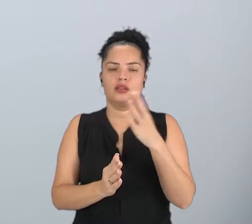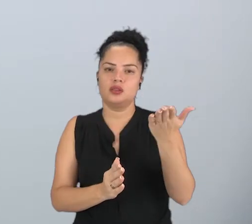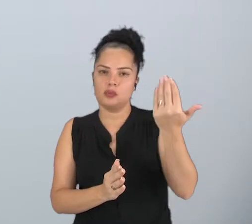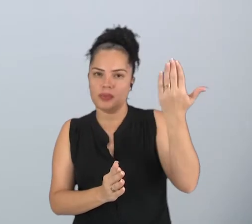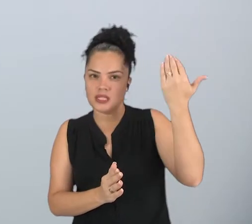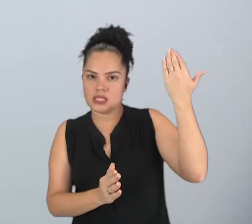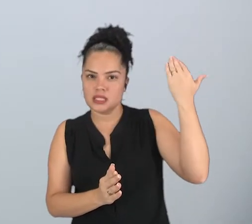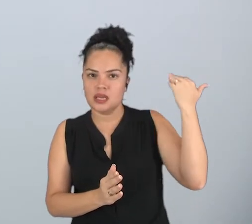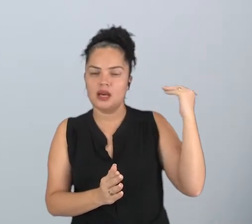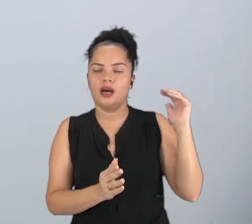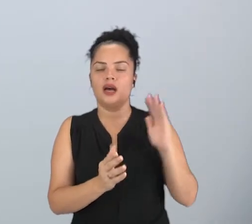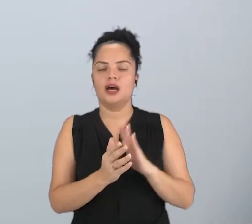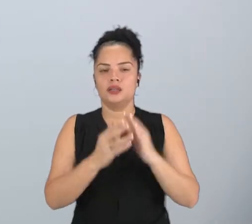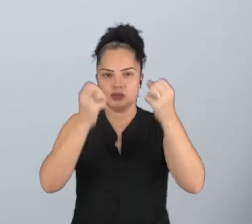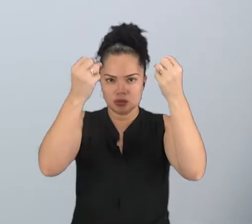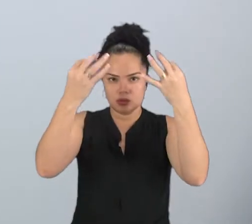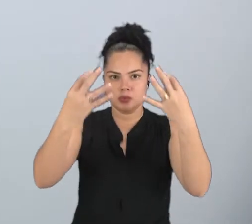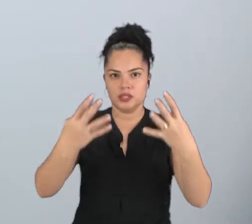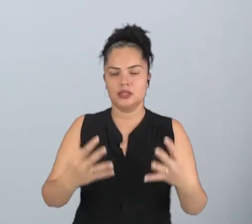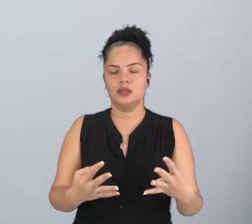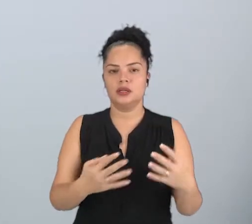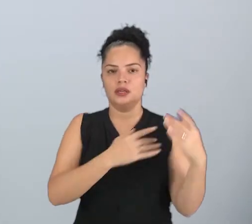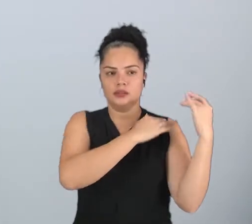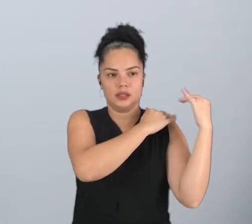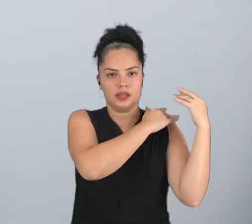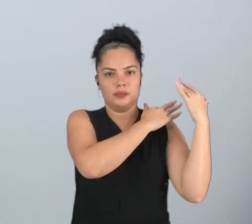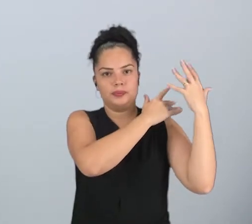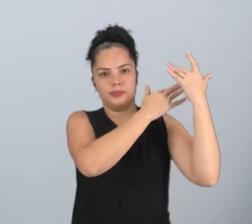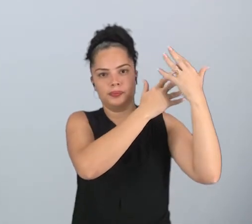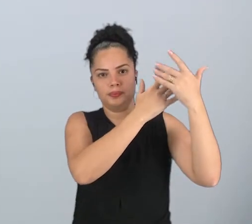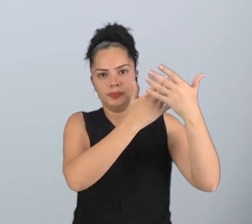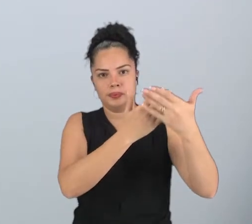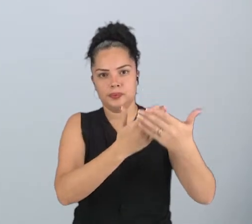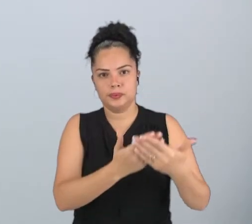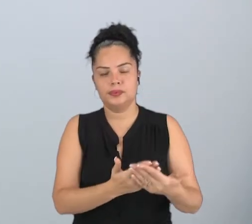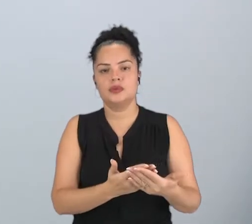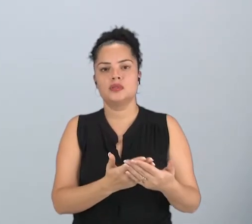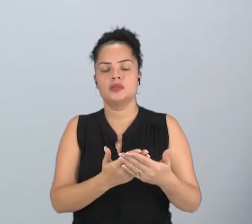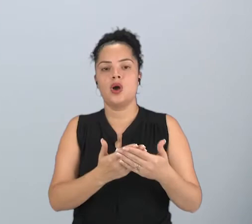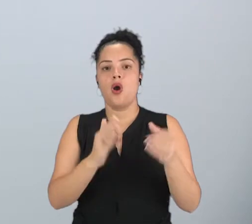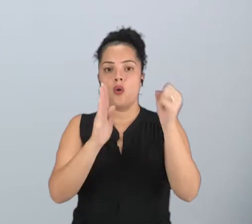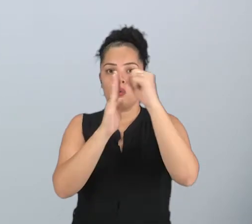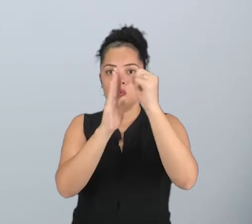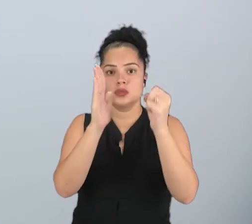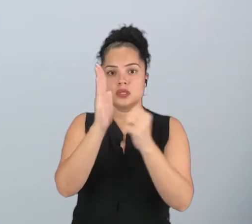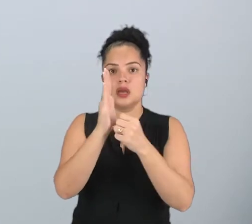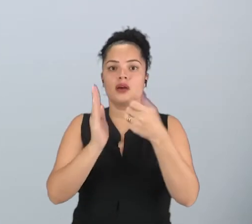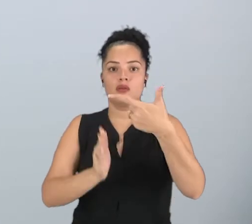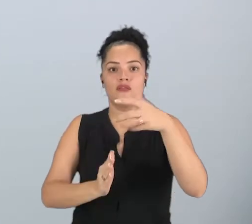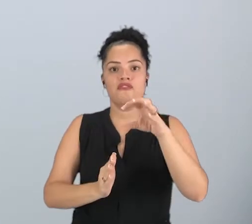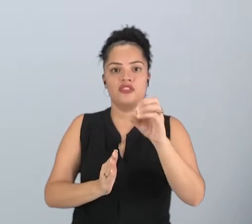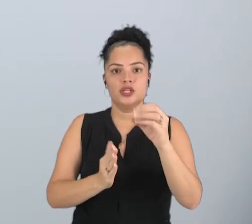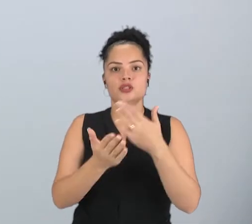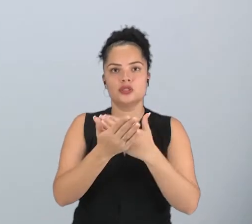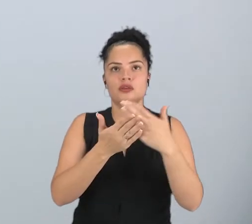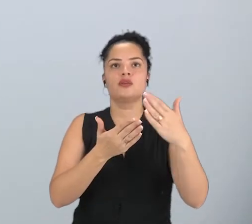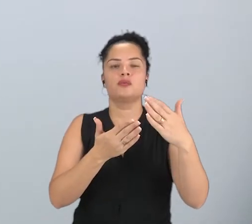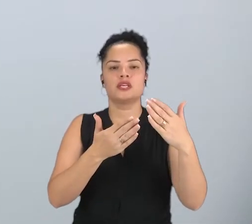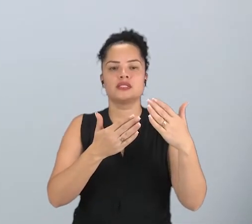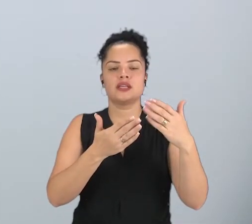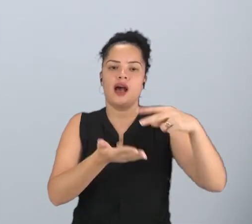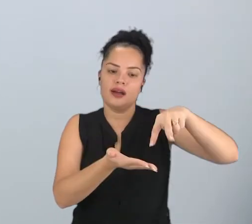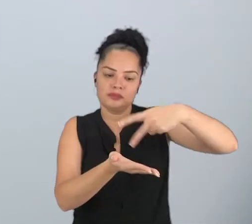século V depois de Cristo. Século V ao século XV nós temos o Renascimento, depois nós temos o Romantismo. A